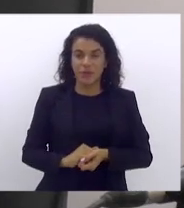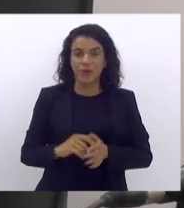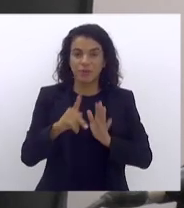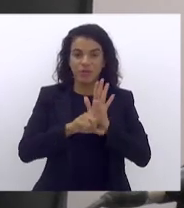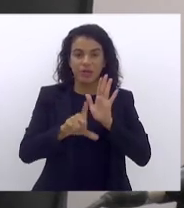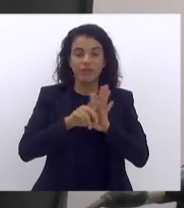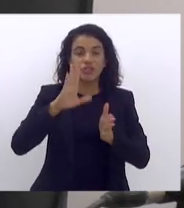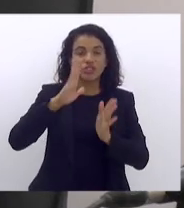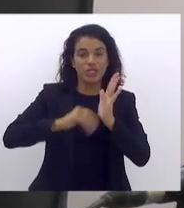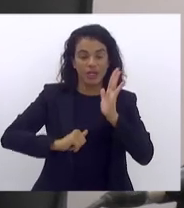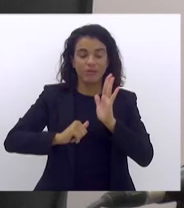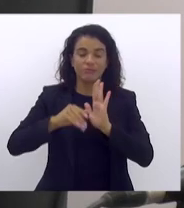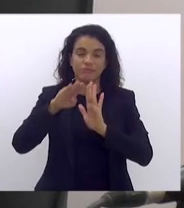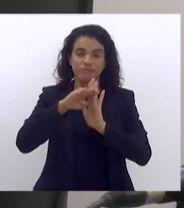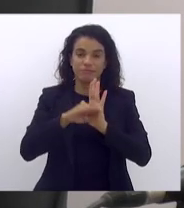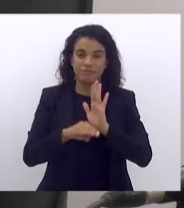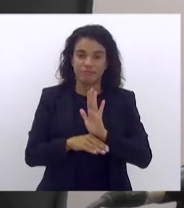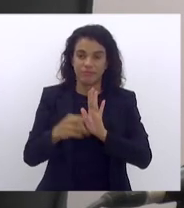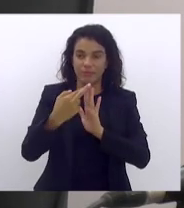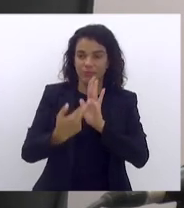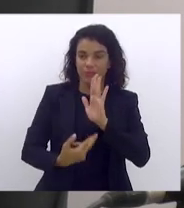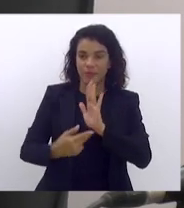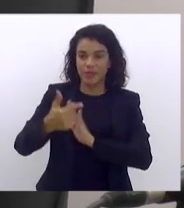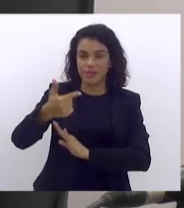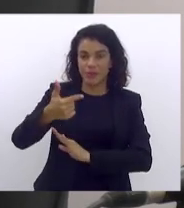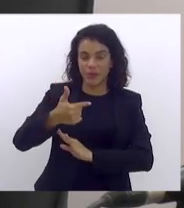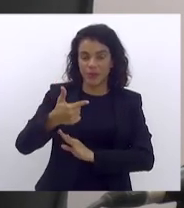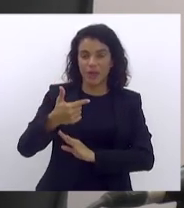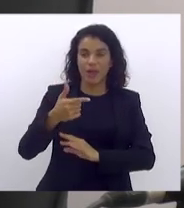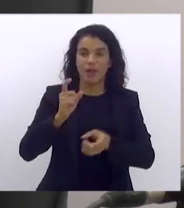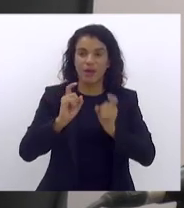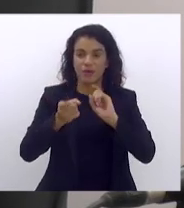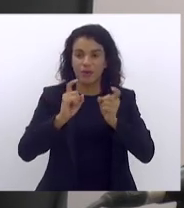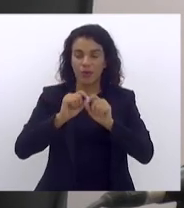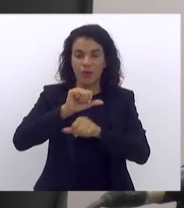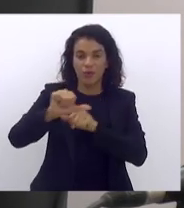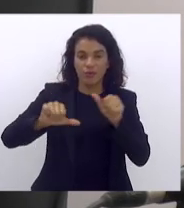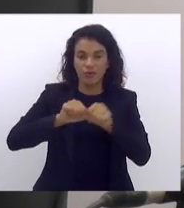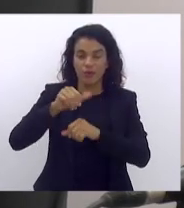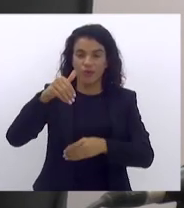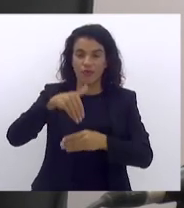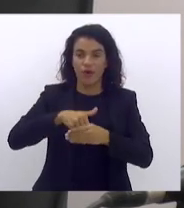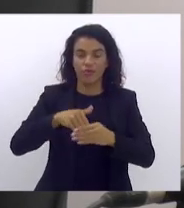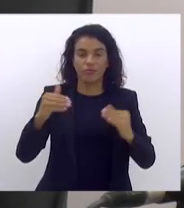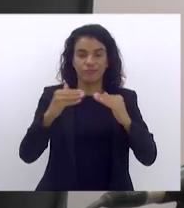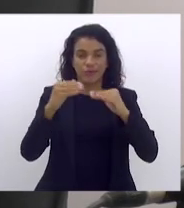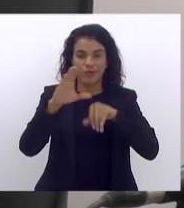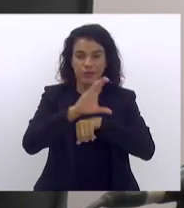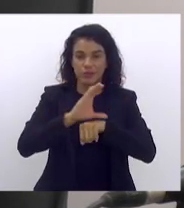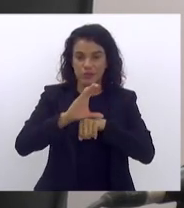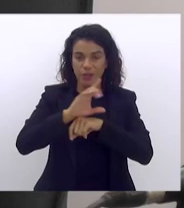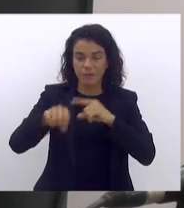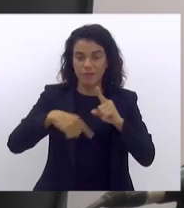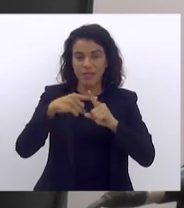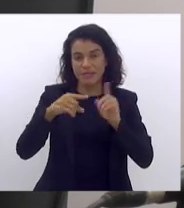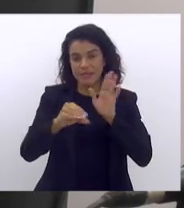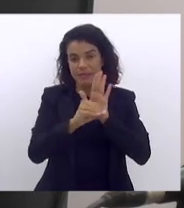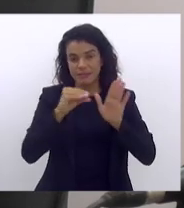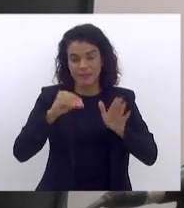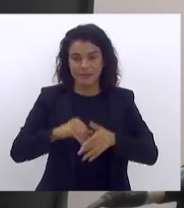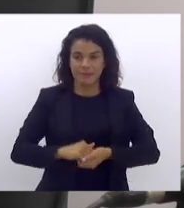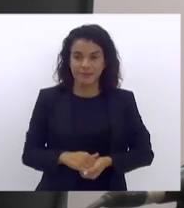foi retirado de pauta pelo relator na segunda reunião ordinária, com alteração do voto pela constitucionalidade com emenda.